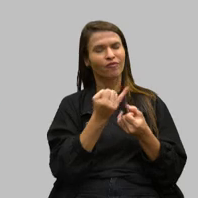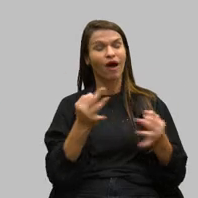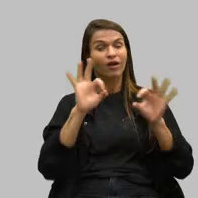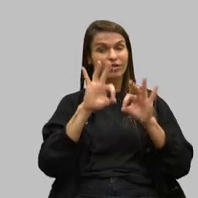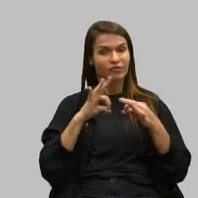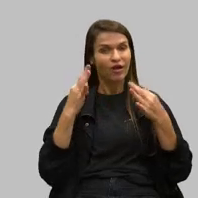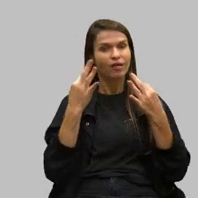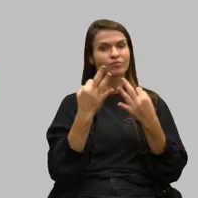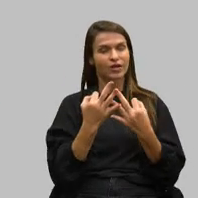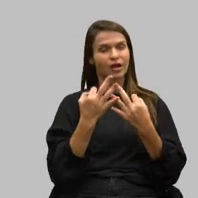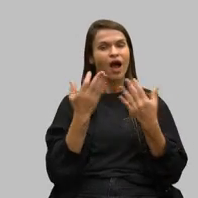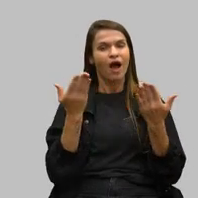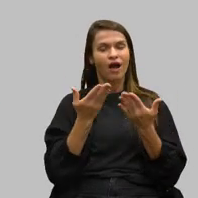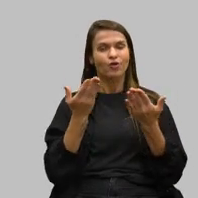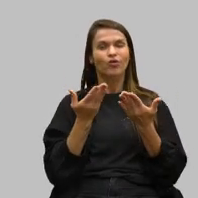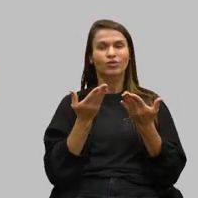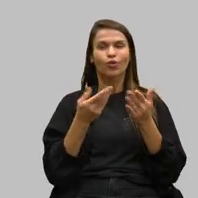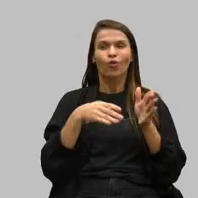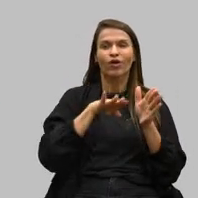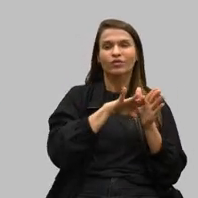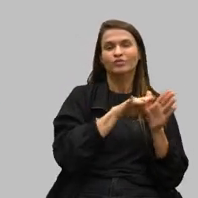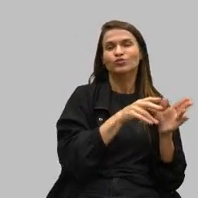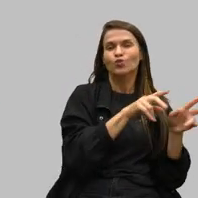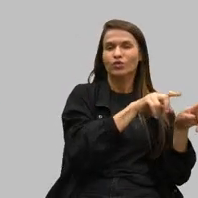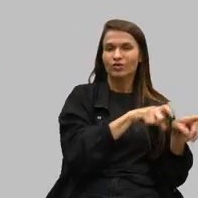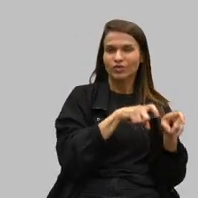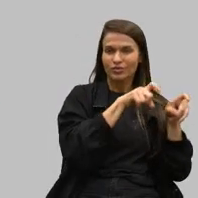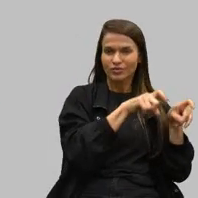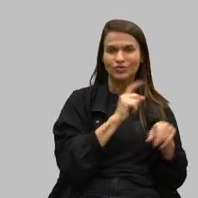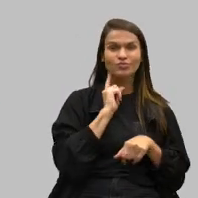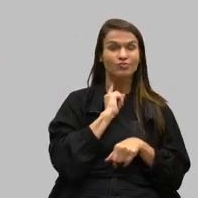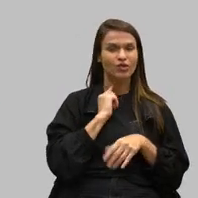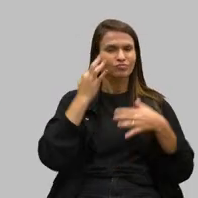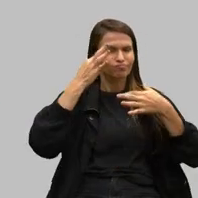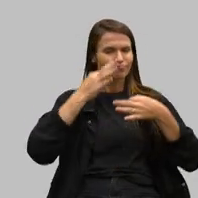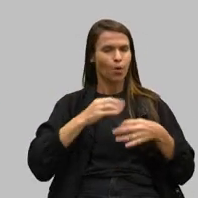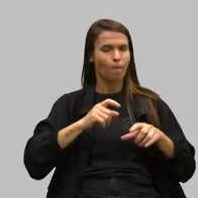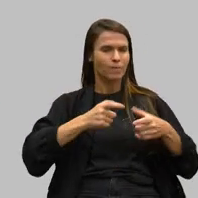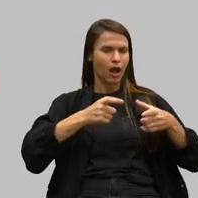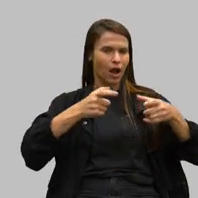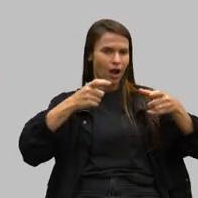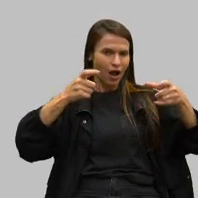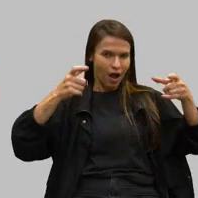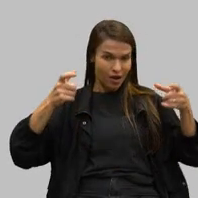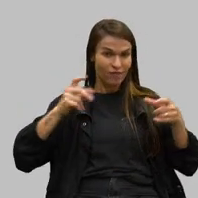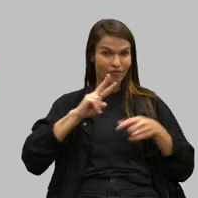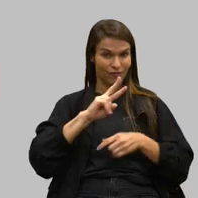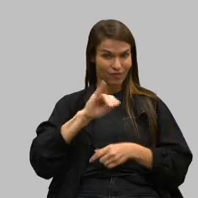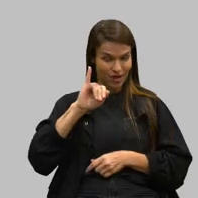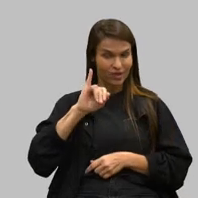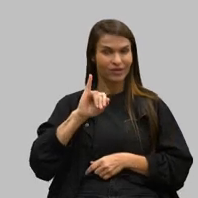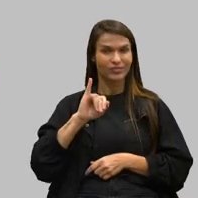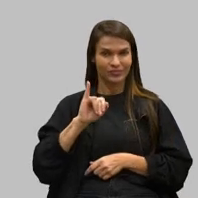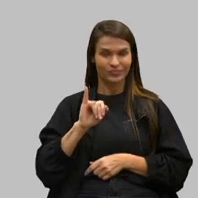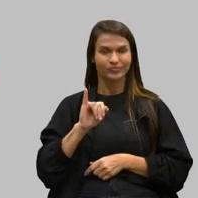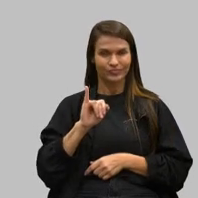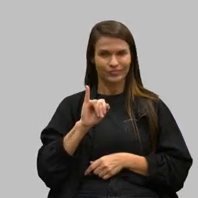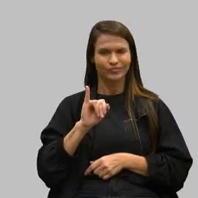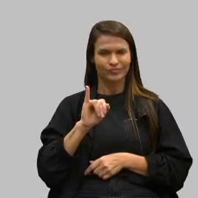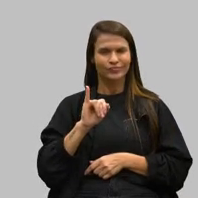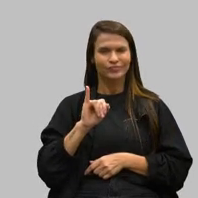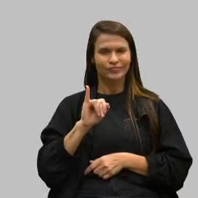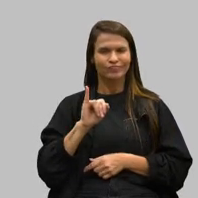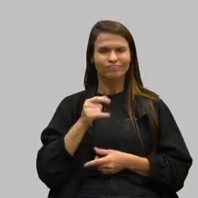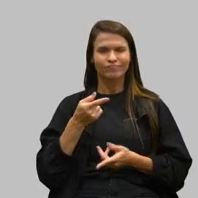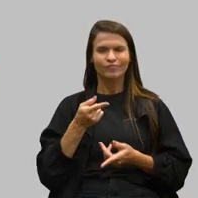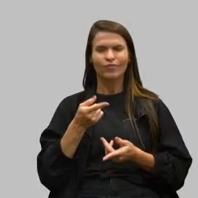e está chegando no interior de Minas e tenho certeza absoluta que irá ampliar ainda esse instrumento